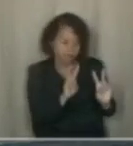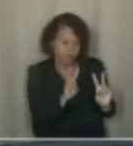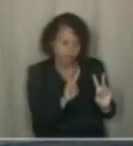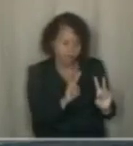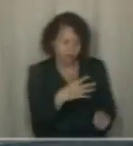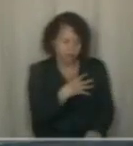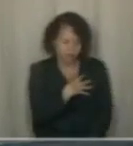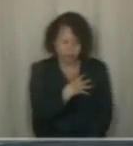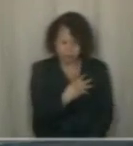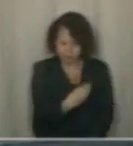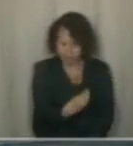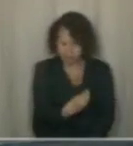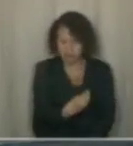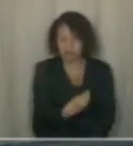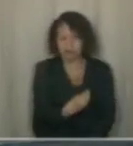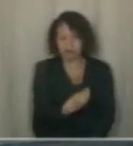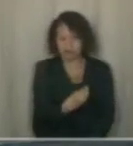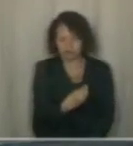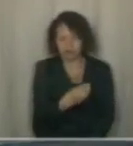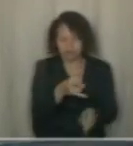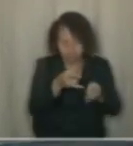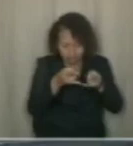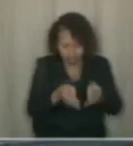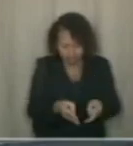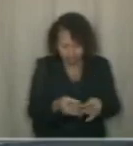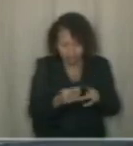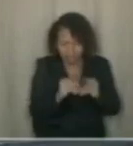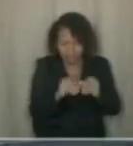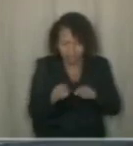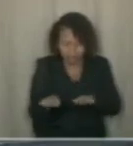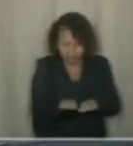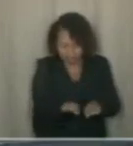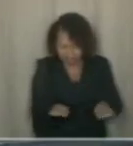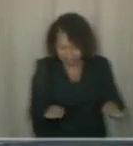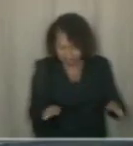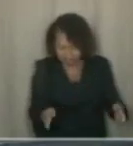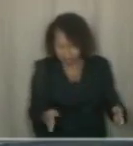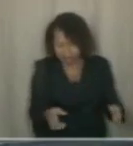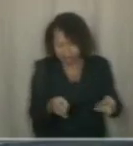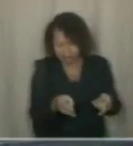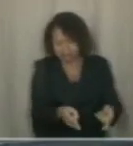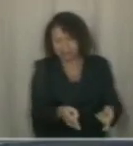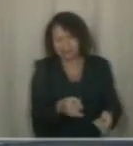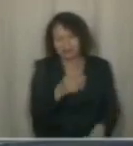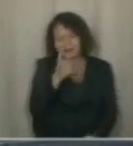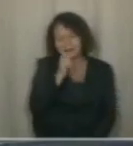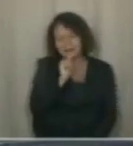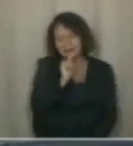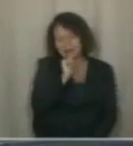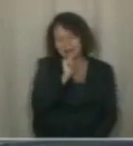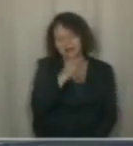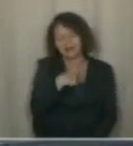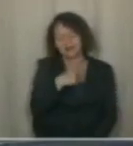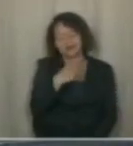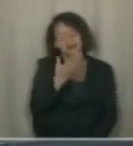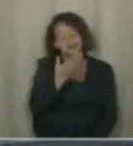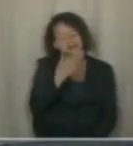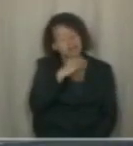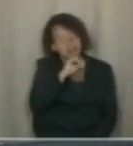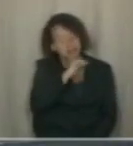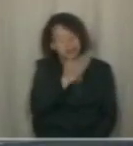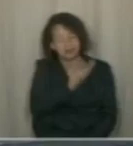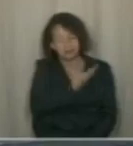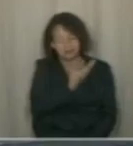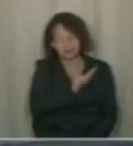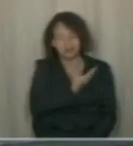são filhos cobertos de terra, vereadora, e mães, pais, amigos cobertos de luto. Mas